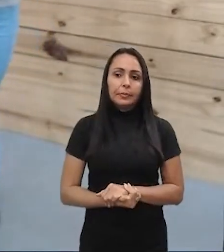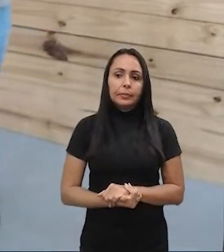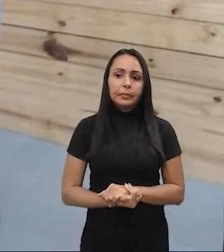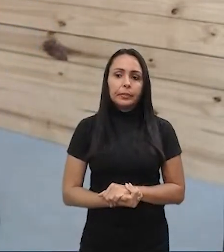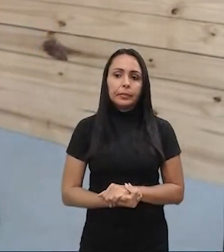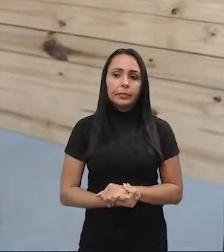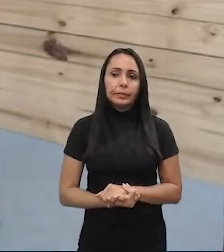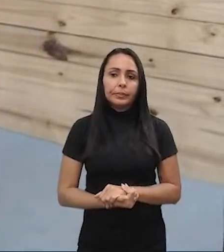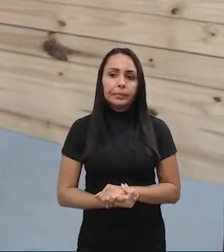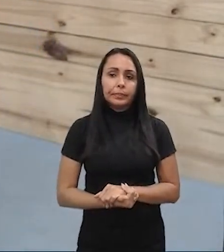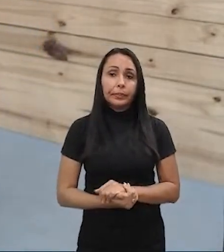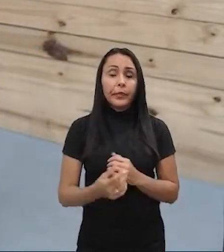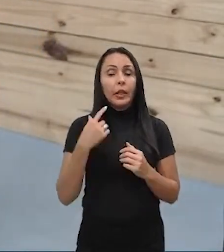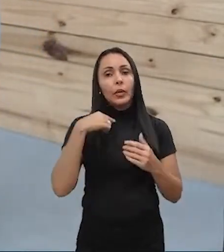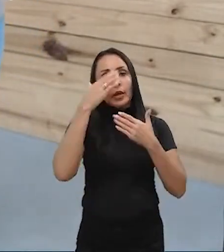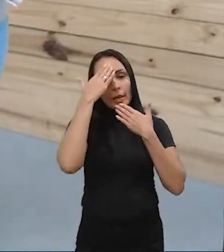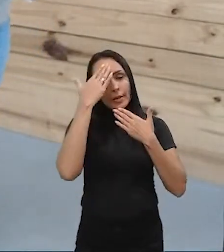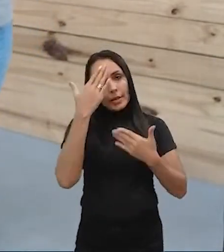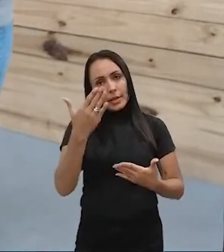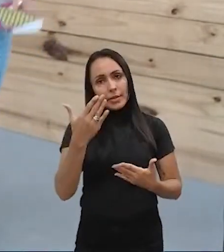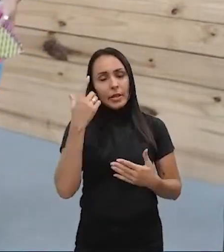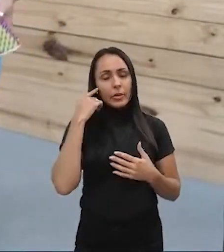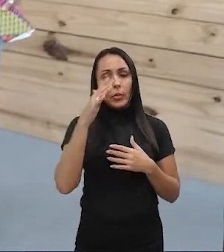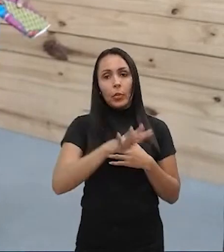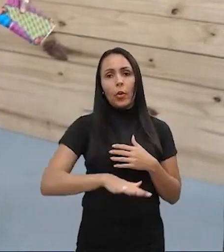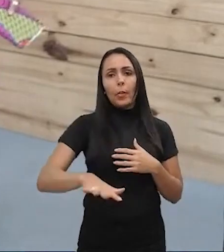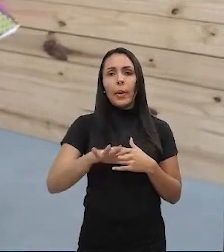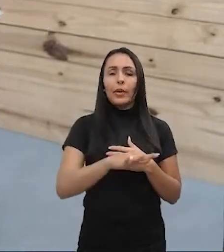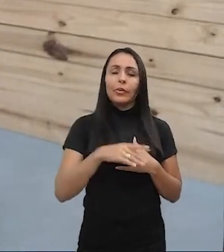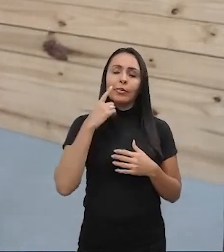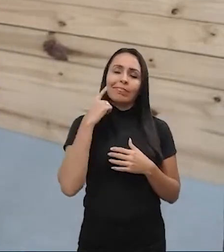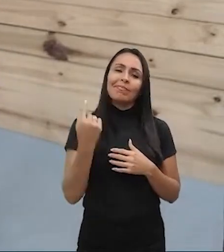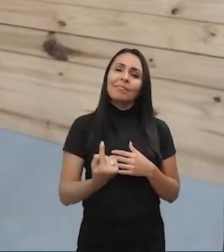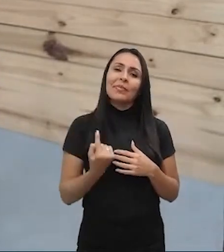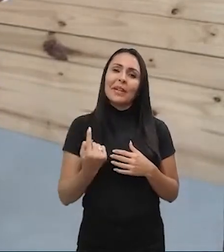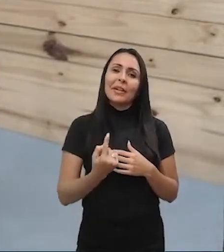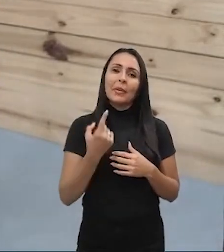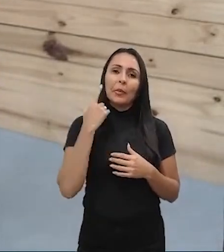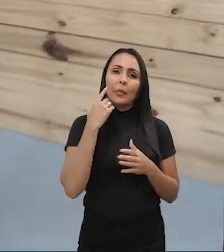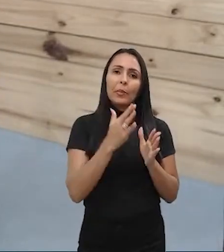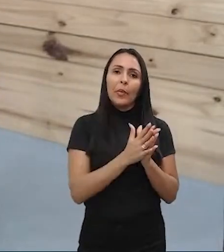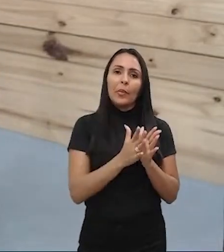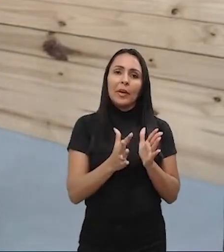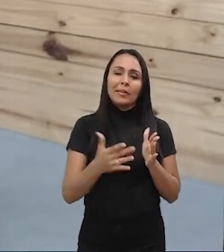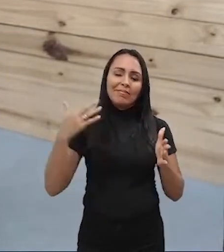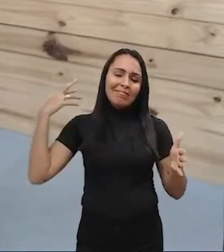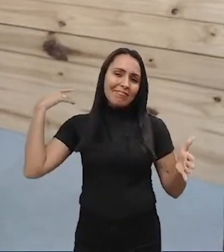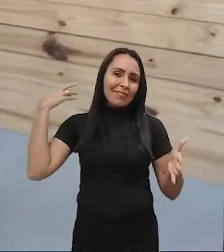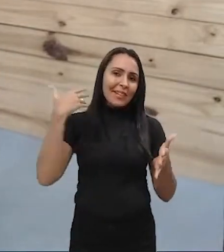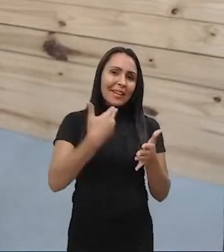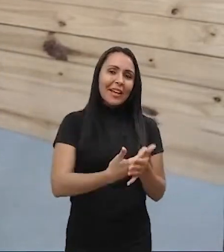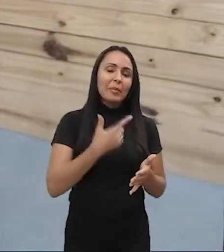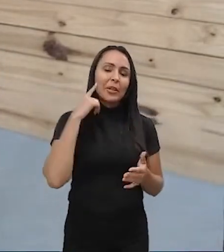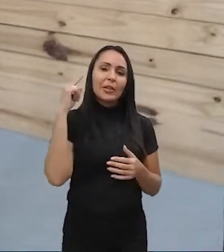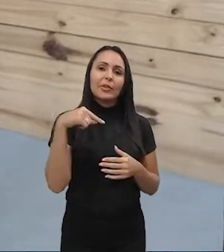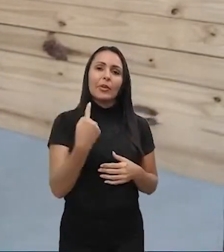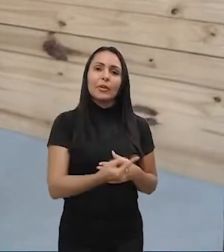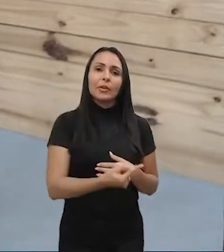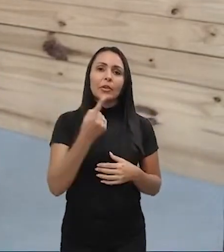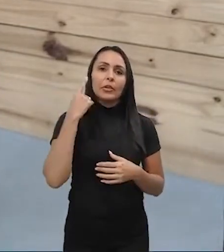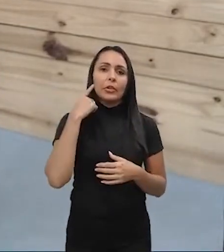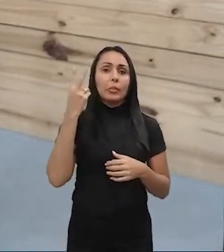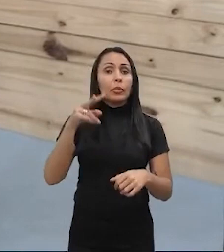E a gente tem que agradecer. Esse é um momento único, um momento de quebra de paradigmas. É um momento em que nós estamos